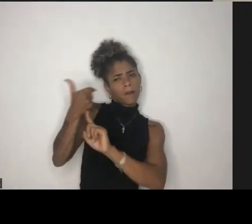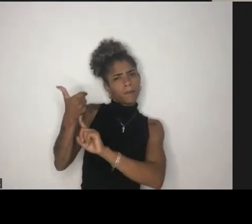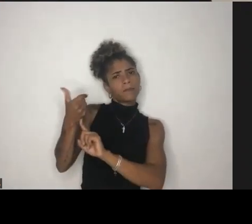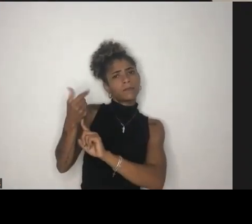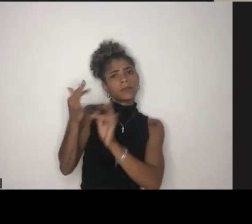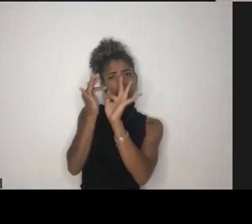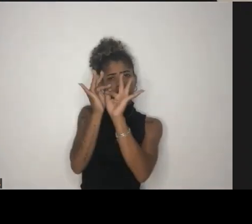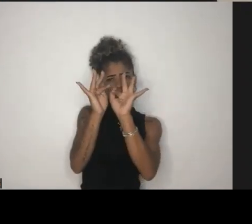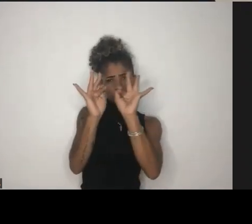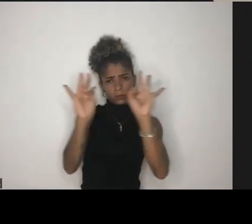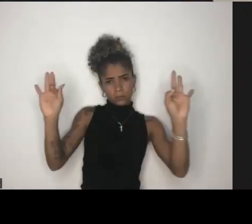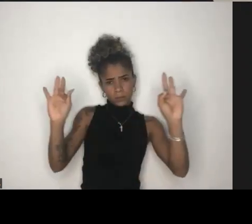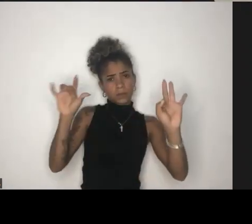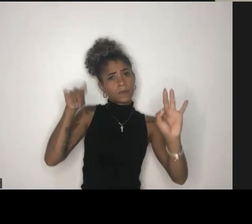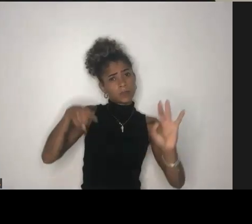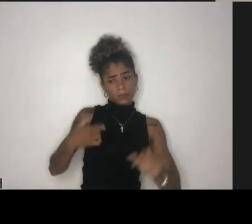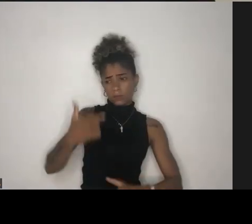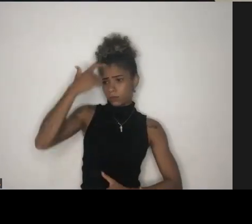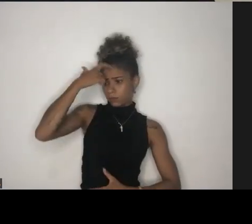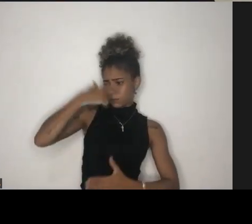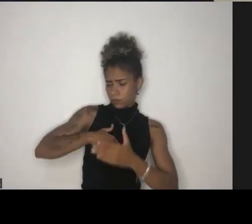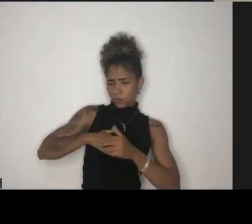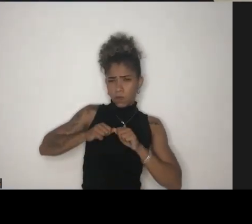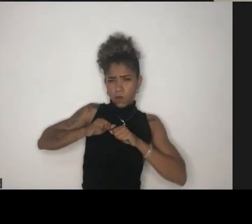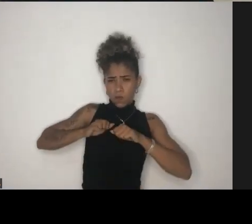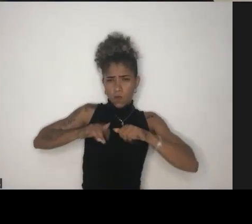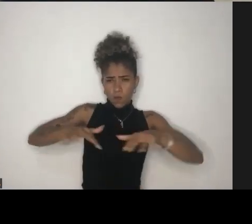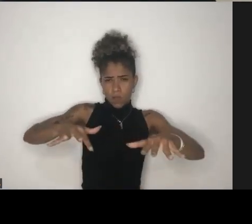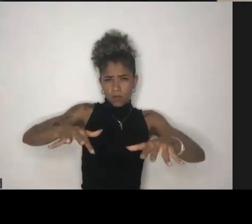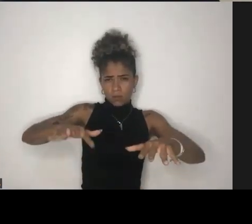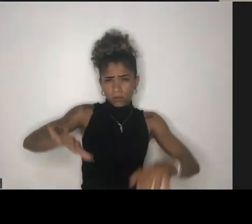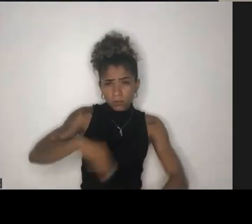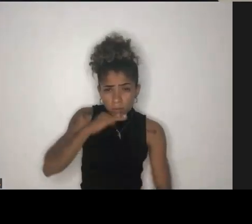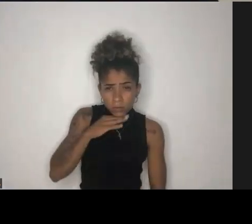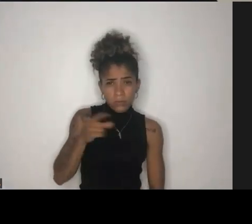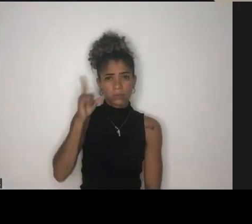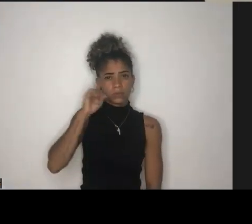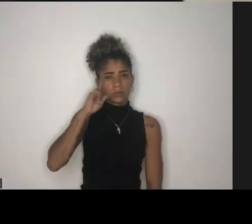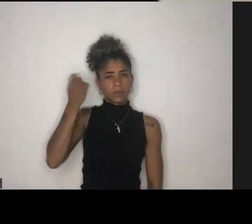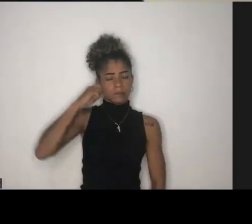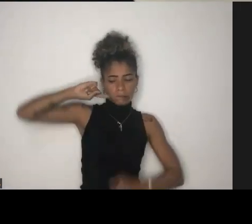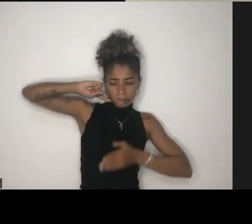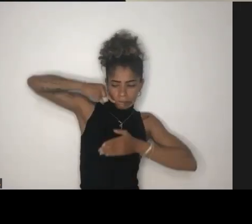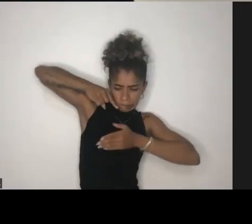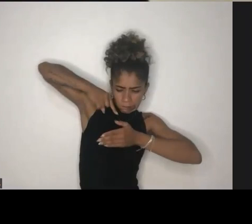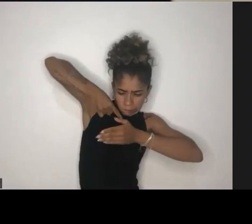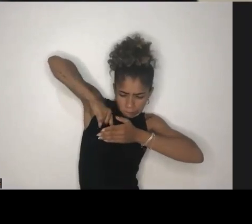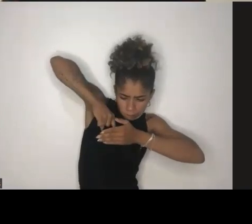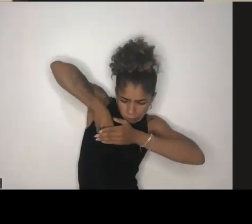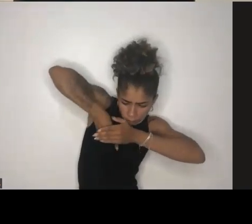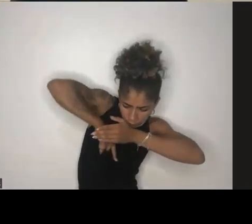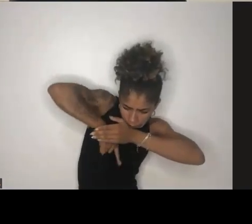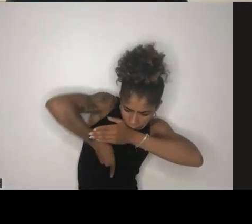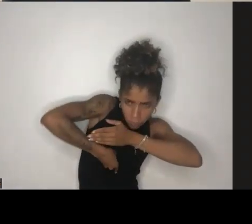Leonardo DiCaprio Se você não se tornar o oceano ficará enjoado todos os dias então eu precisei me entregar e foi quando realmente